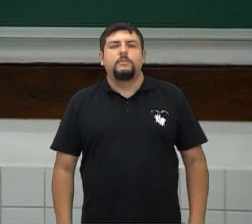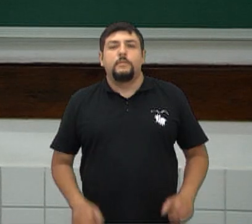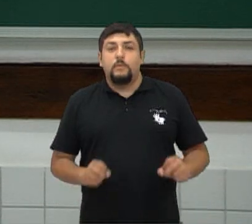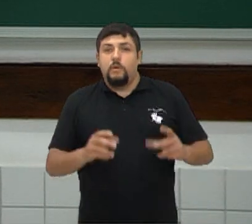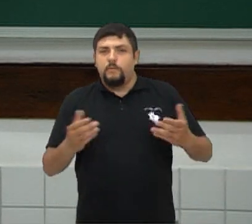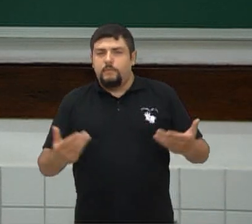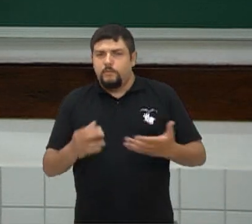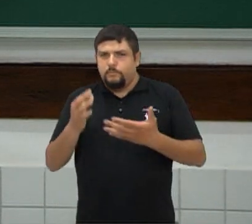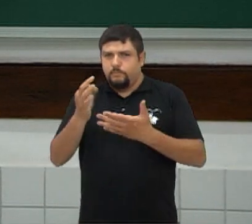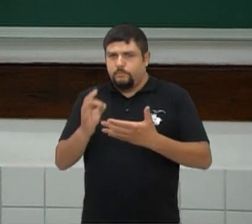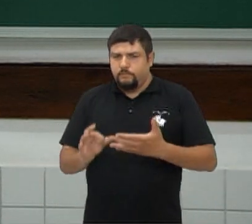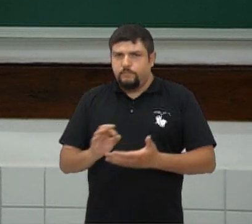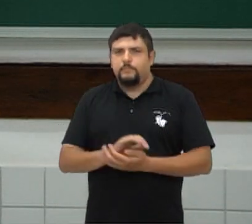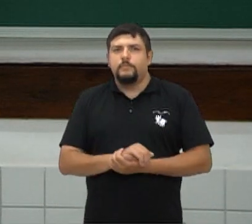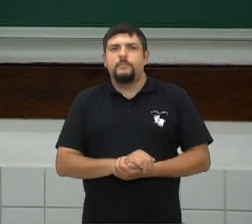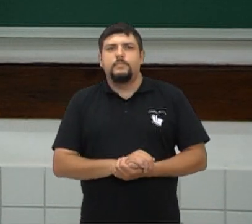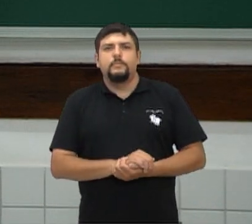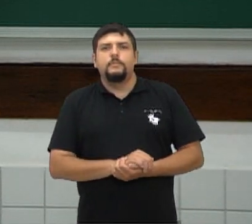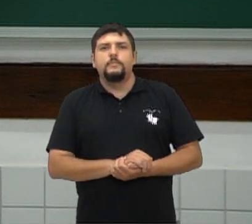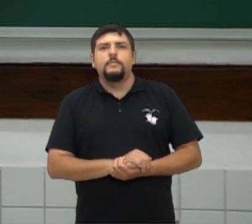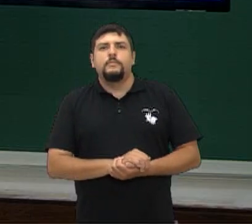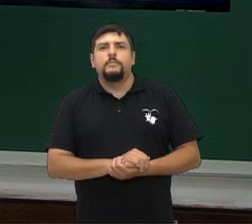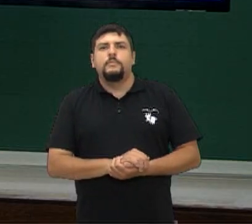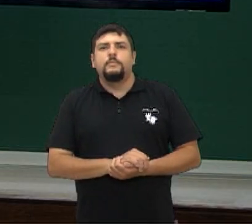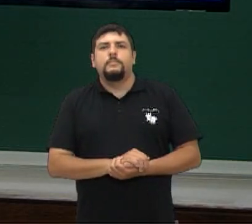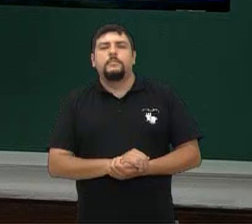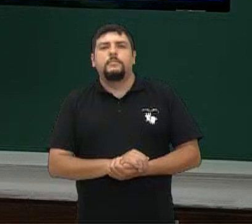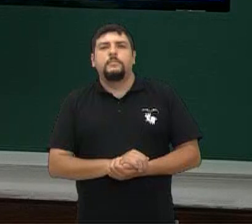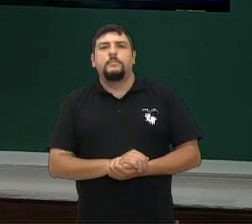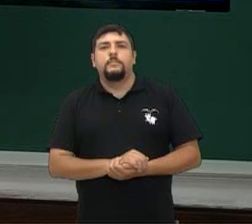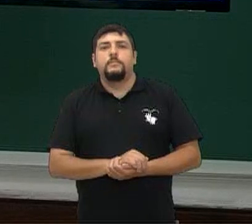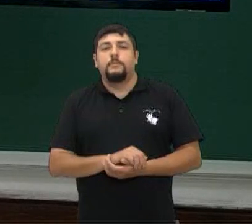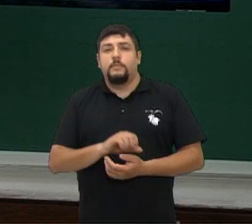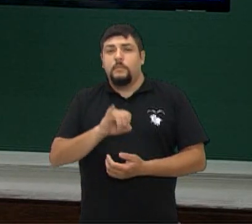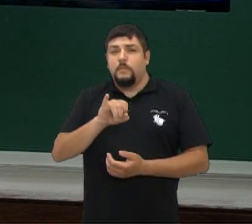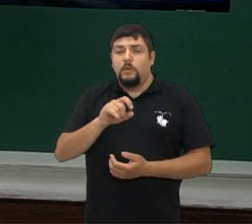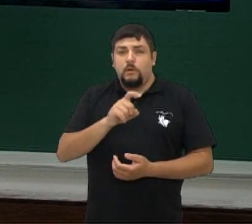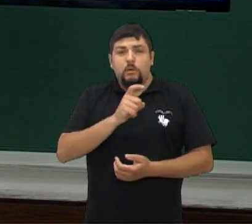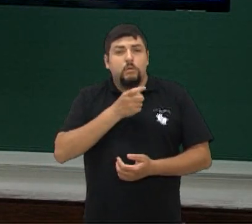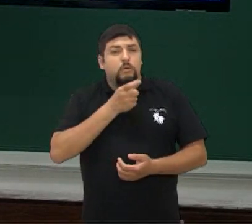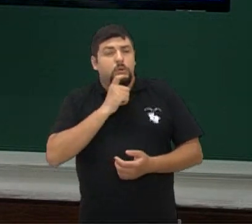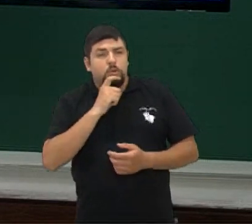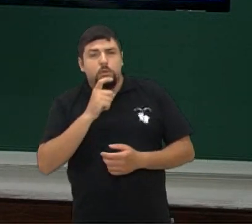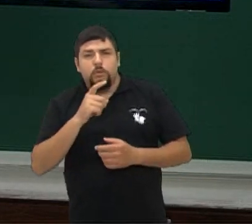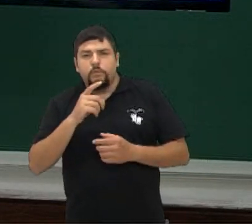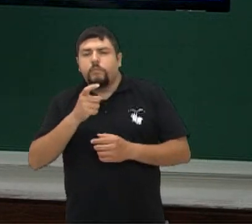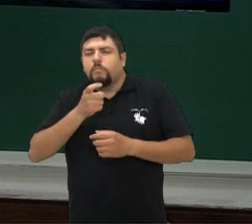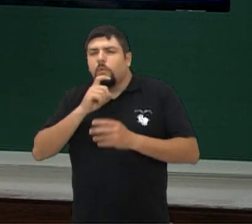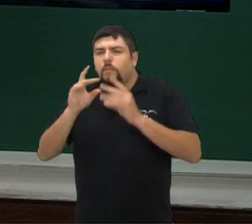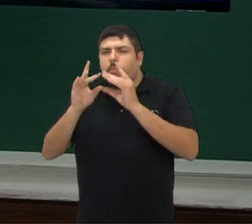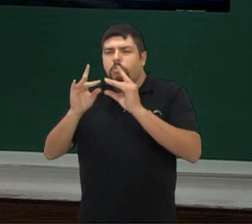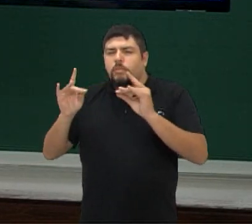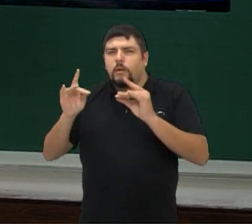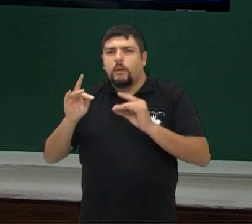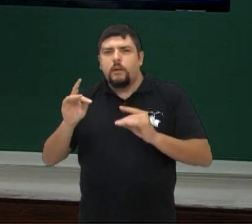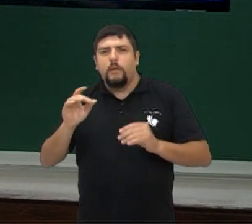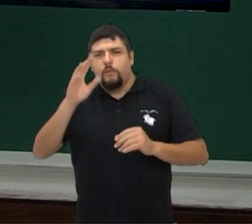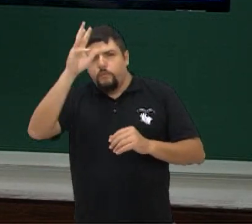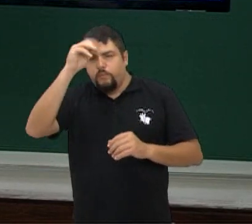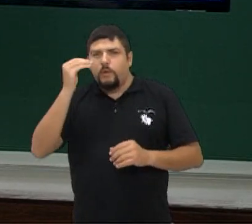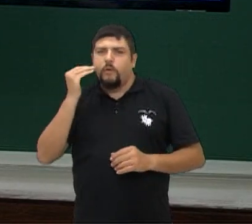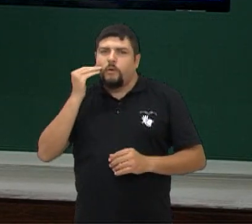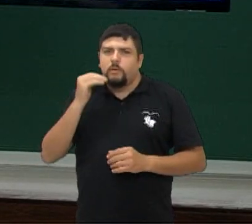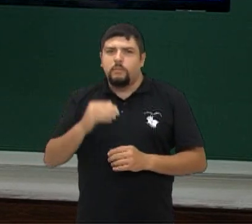Vamos para a correção? Olha só. Quando o dia for frio e úmido, vamos ter um galinho rosa.